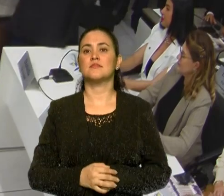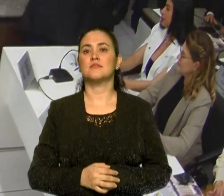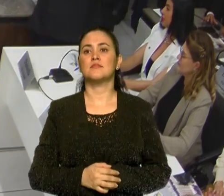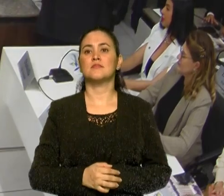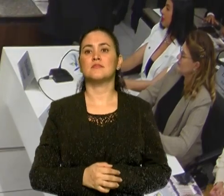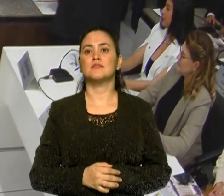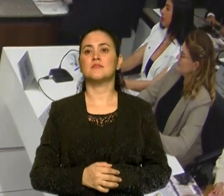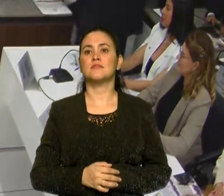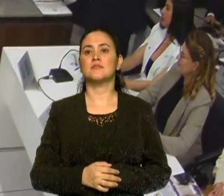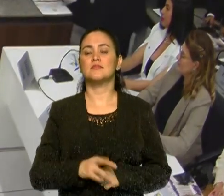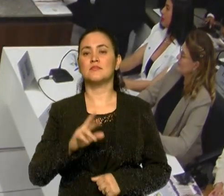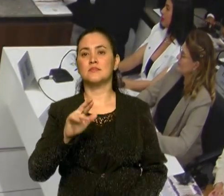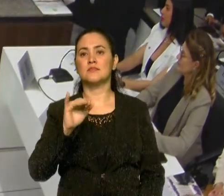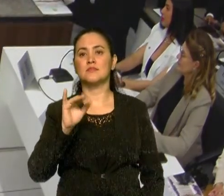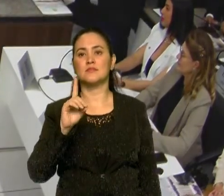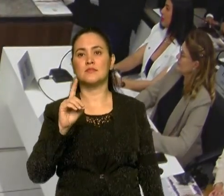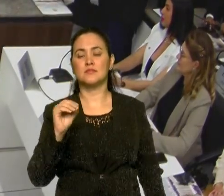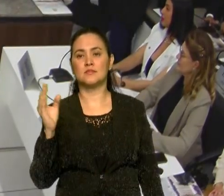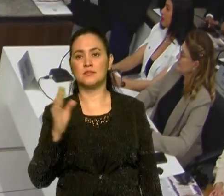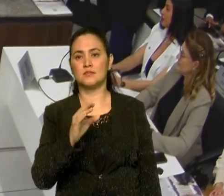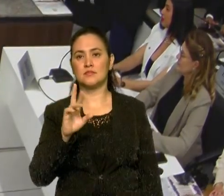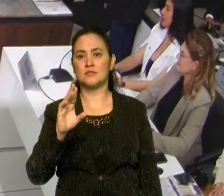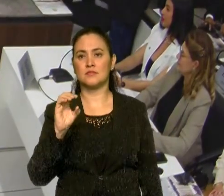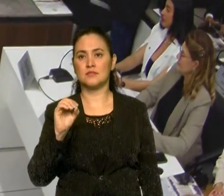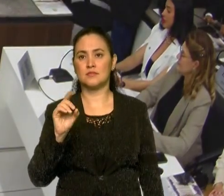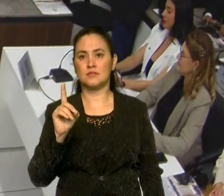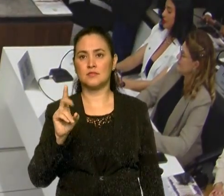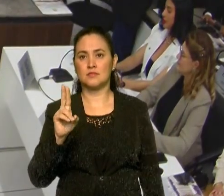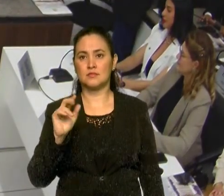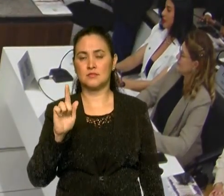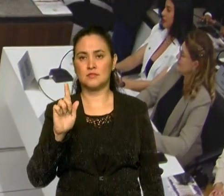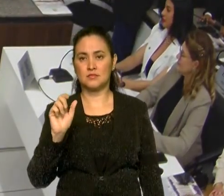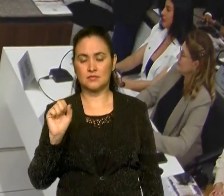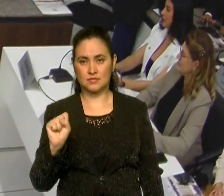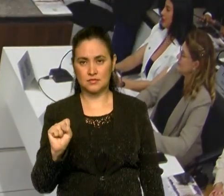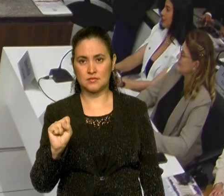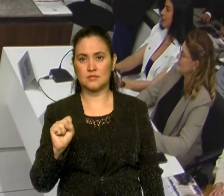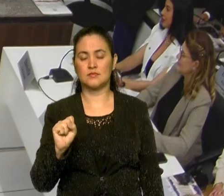Rodrigues, meu amigo e deputado estadual, Roberto, e